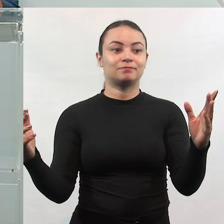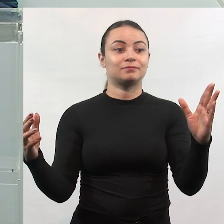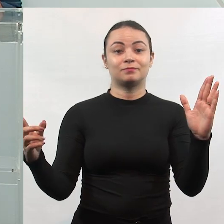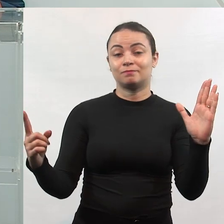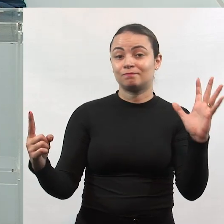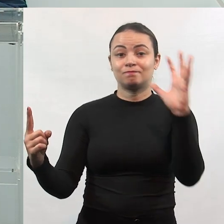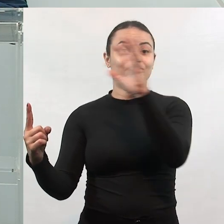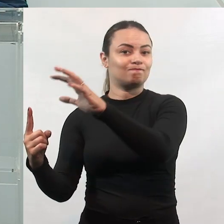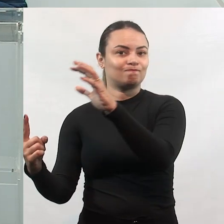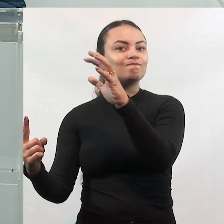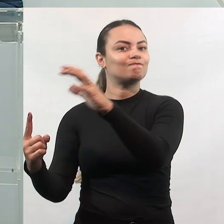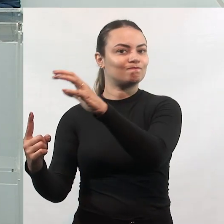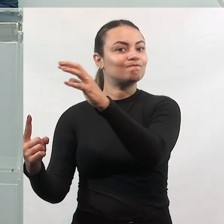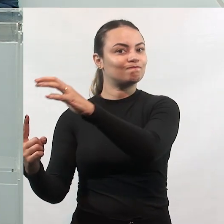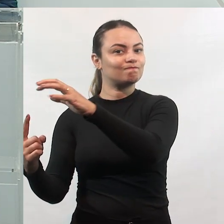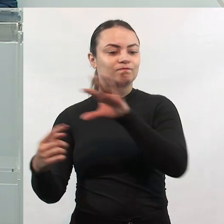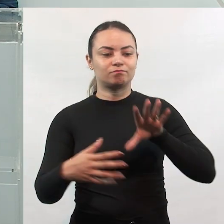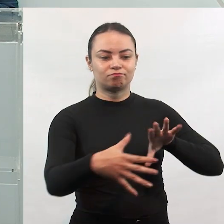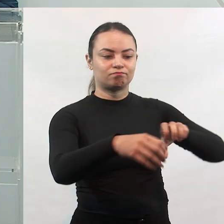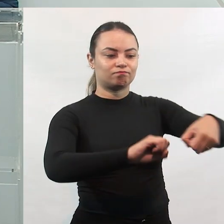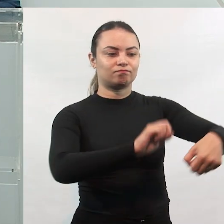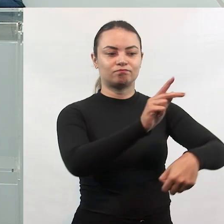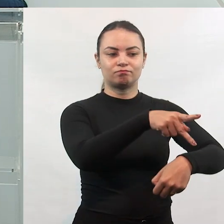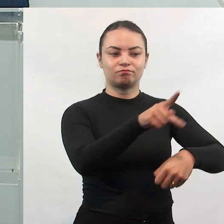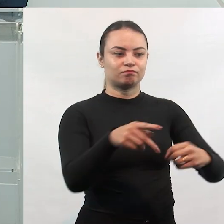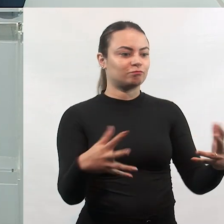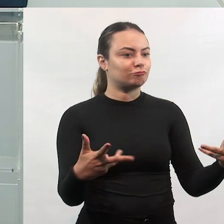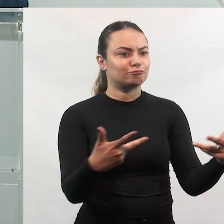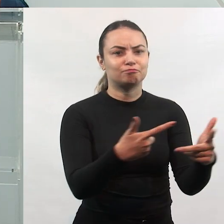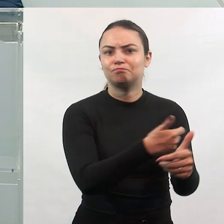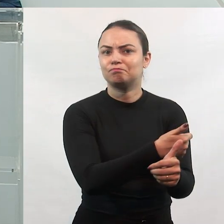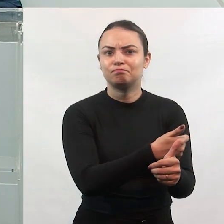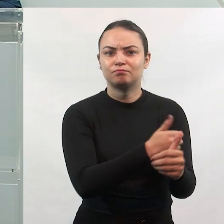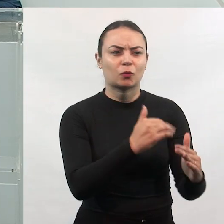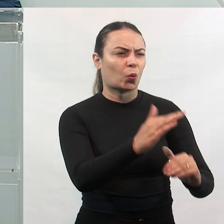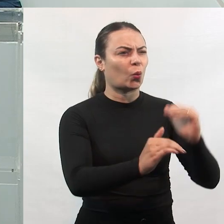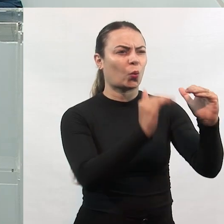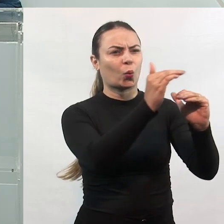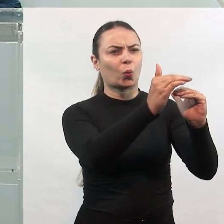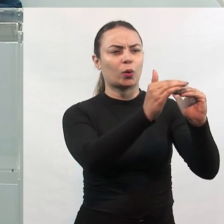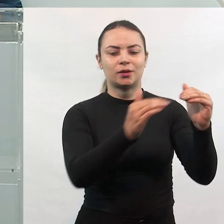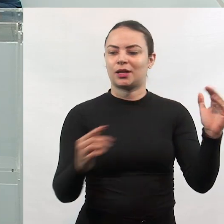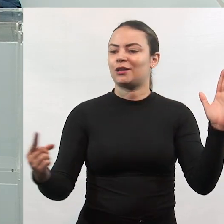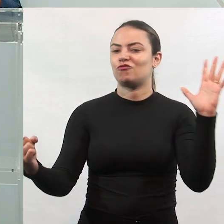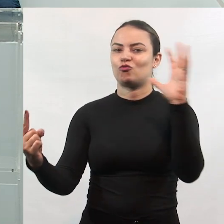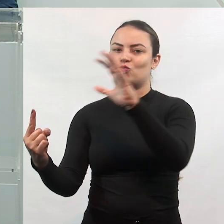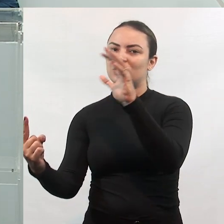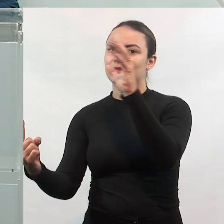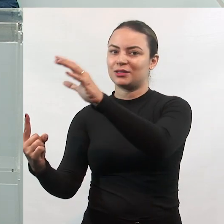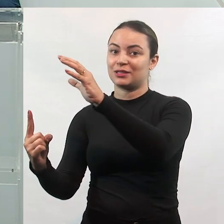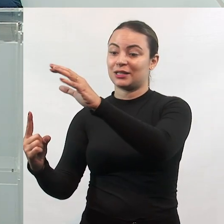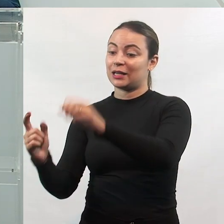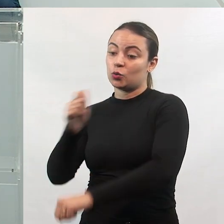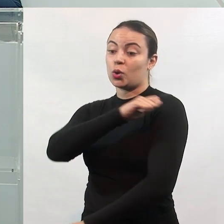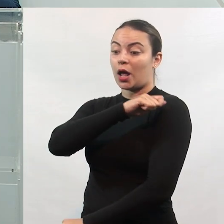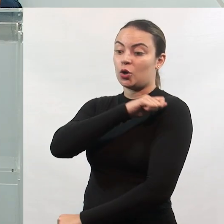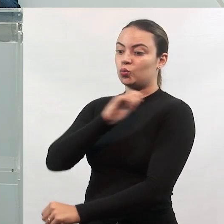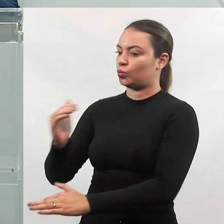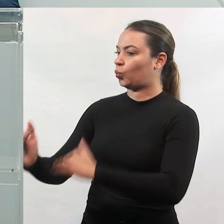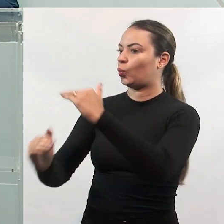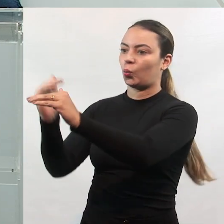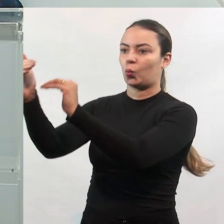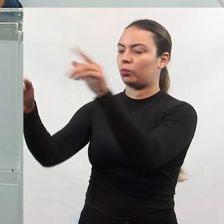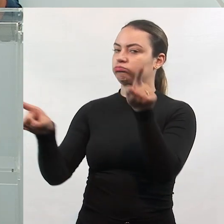questão interessante e que te ajuda também nesse contexto. Então, assim, trazer essas questões para o contexto do teu problema vai te ajudar a